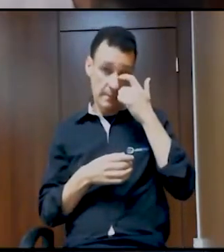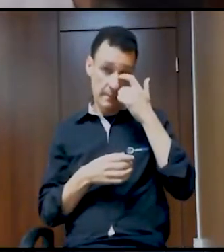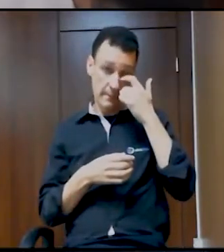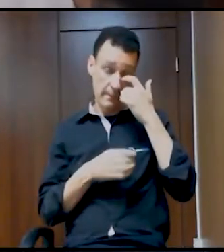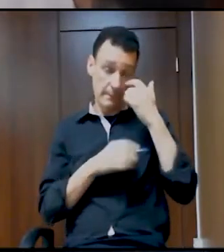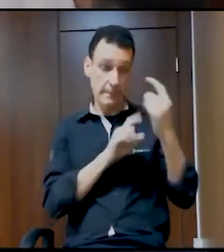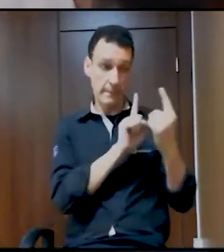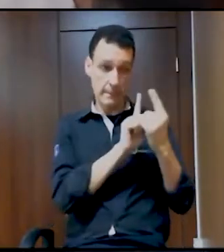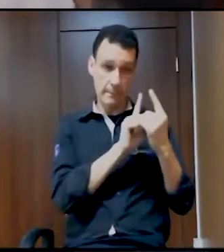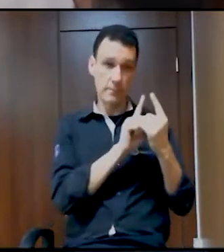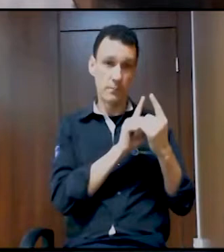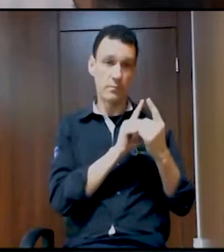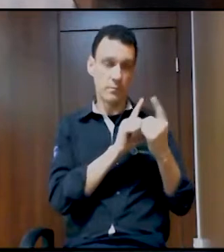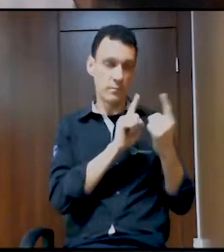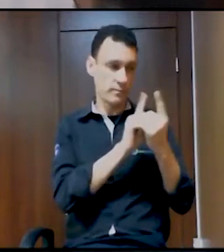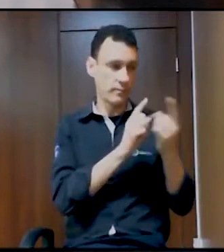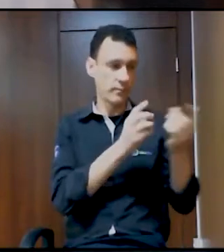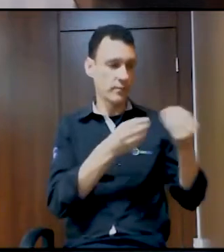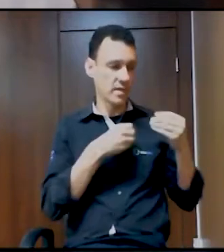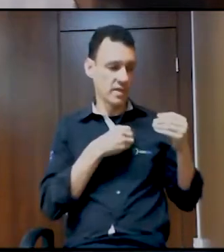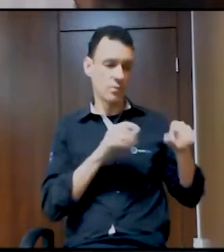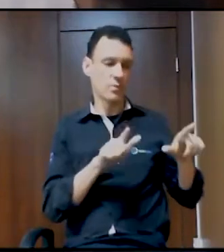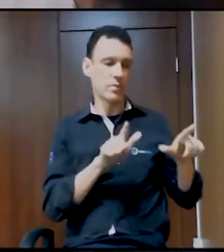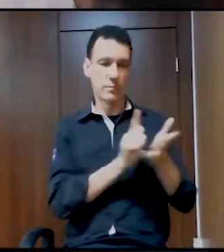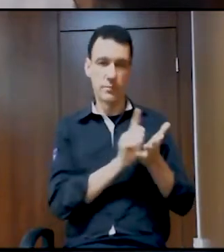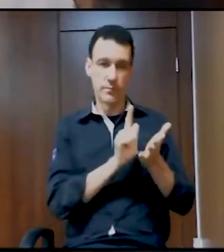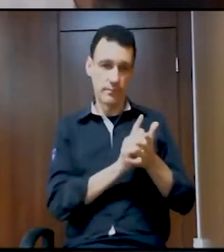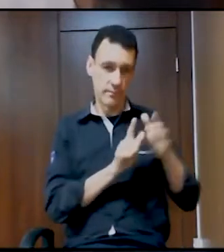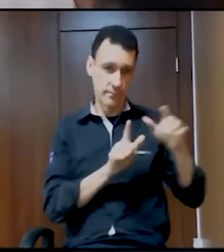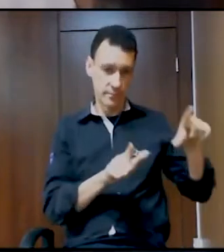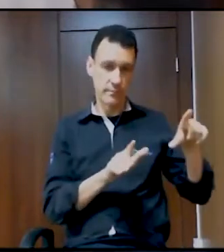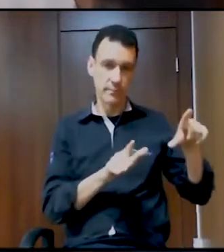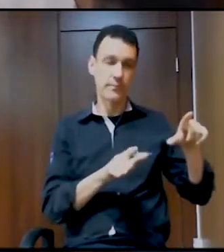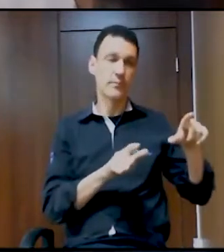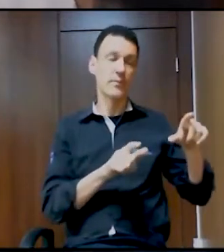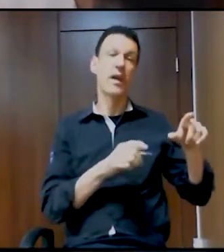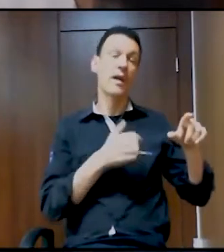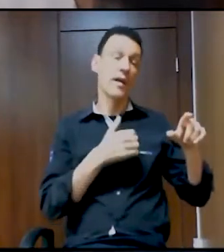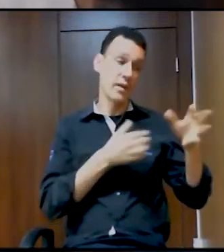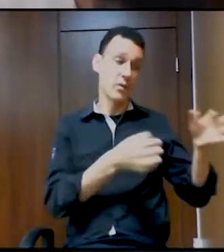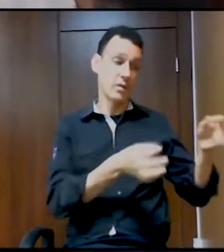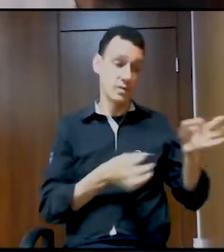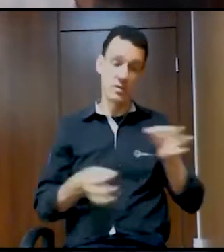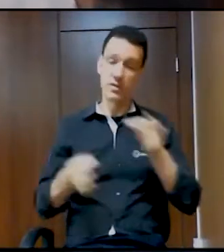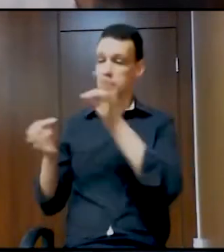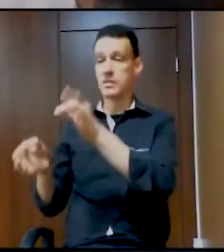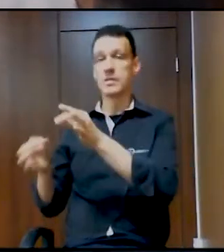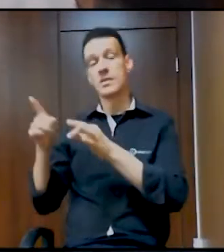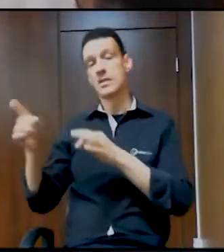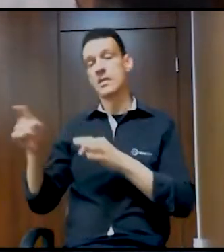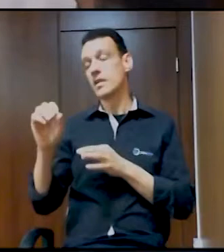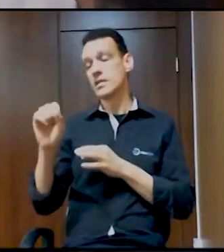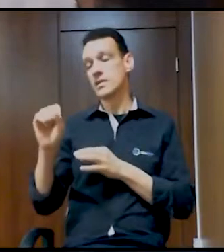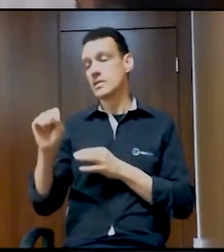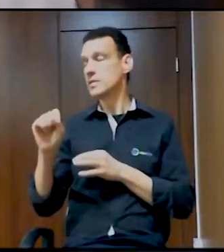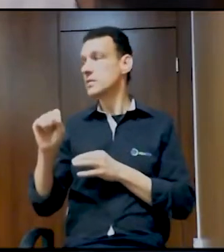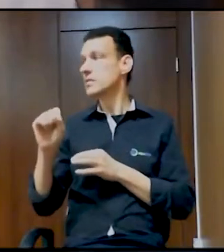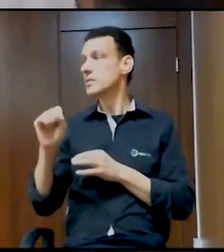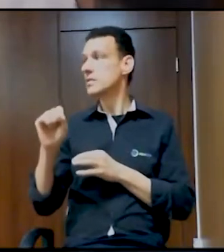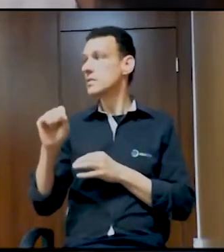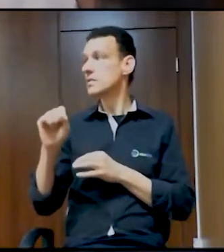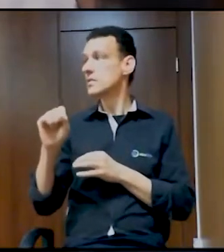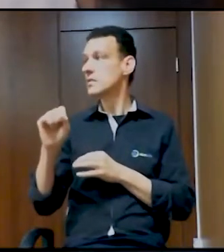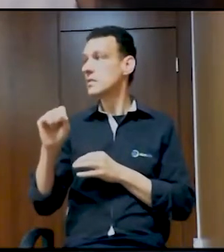Defensoria me dá um papel para me entregar na SEAP, ali